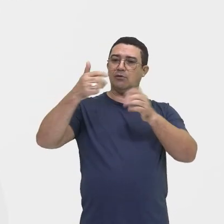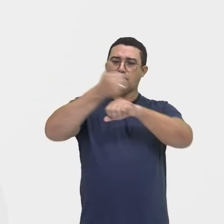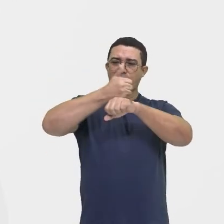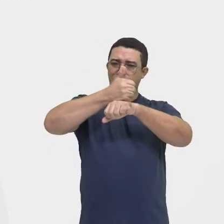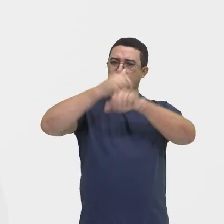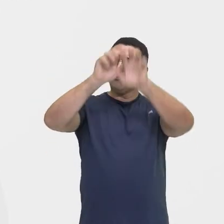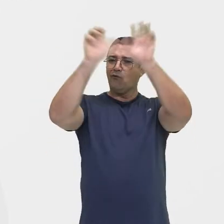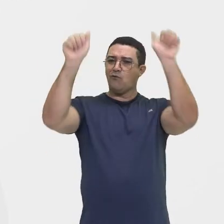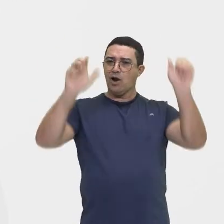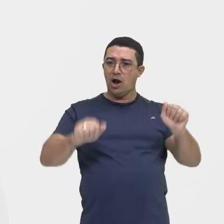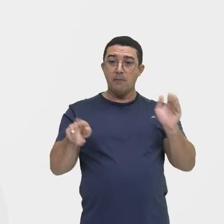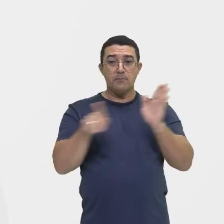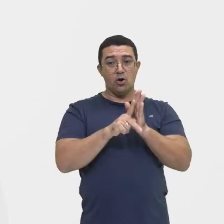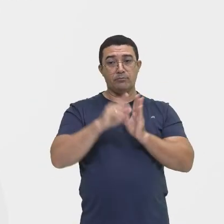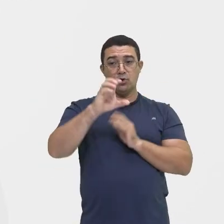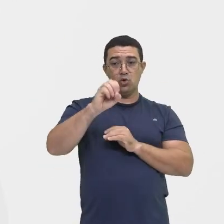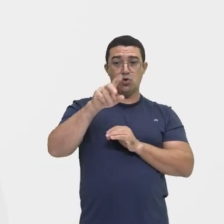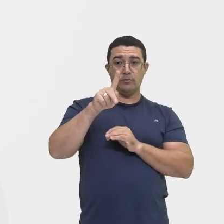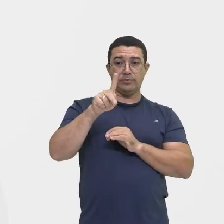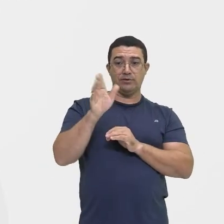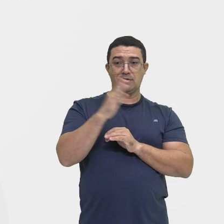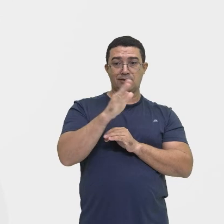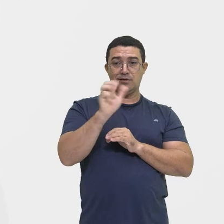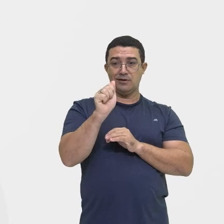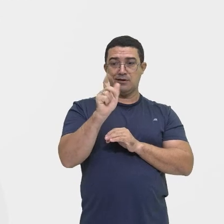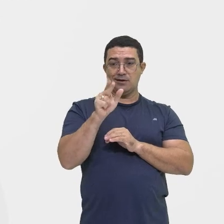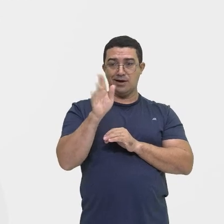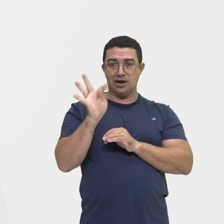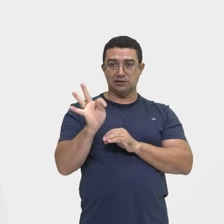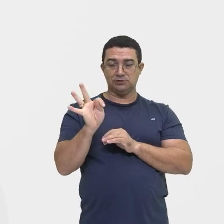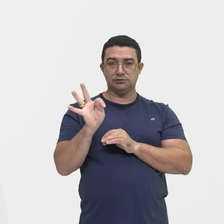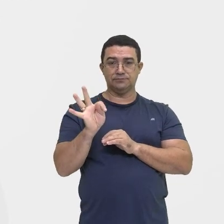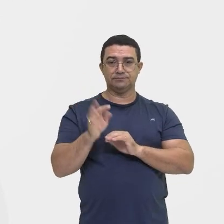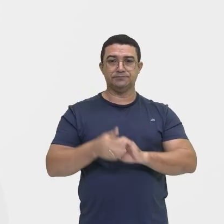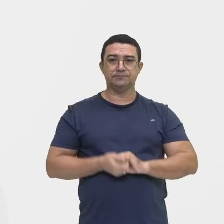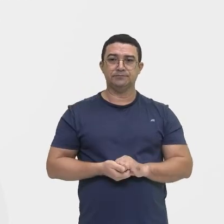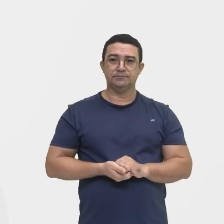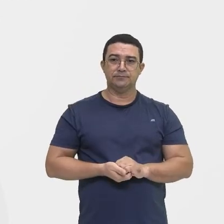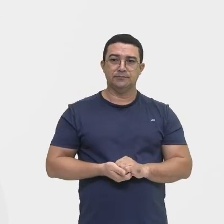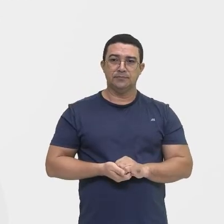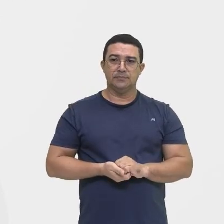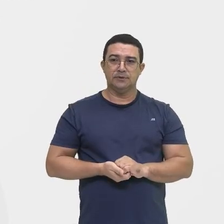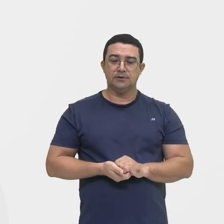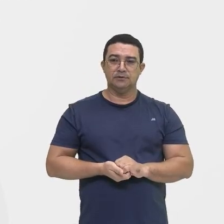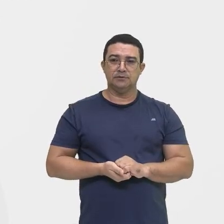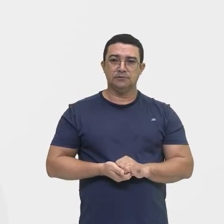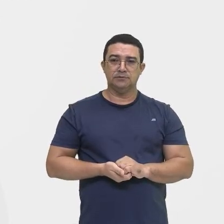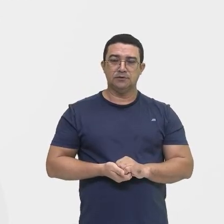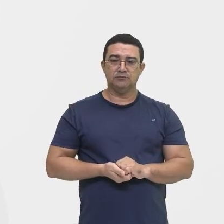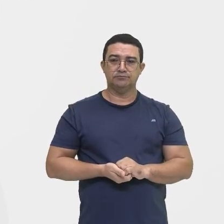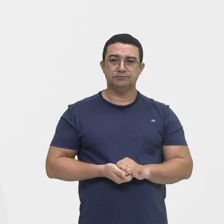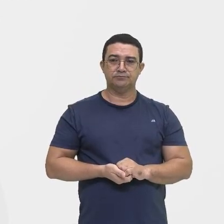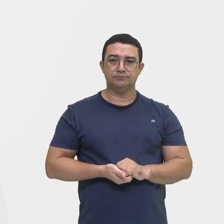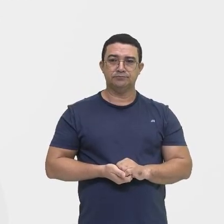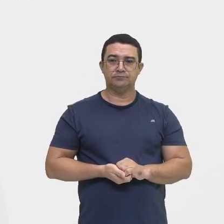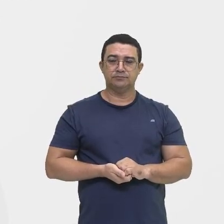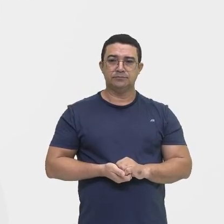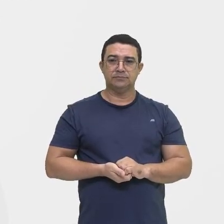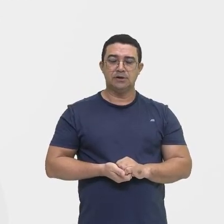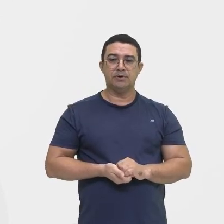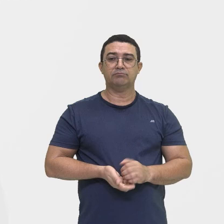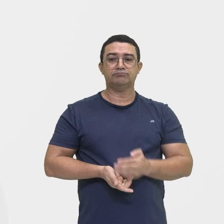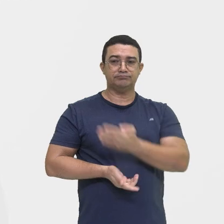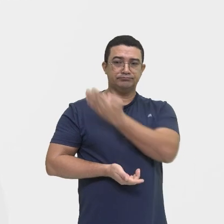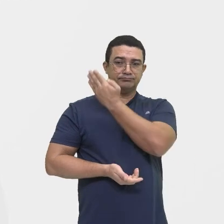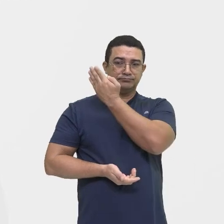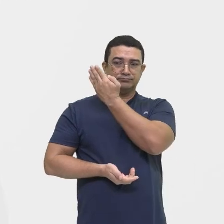op-art. Aí a gente tem a imagem de uma obra, que estava lá no Museu de Arte Moderna de Nova York. Aí